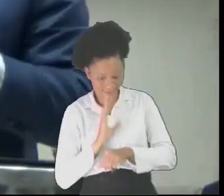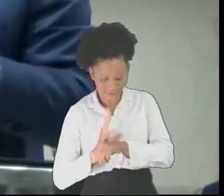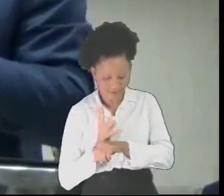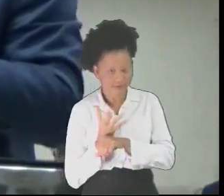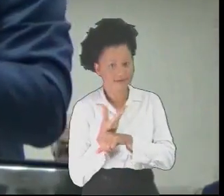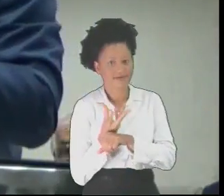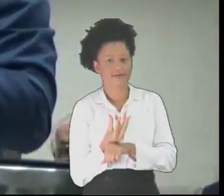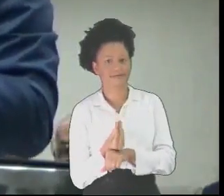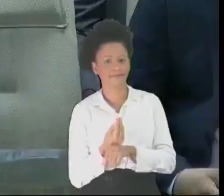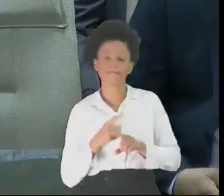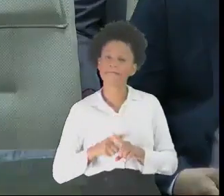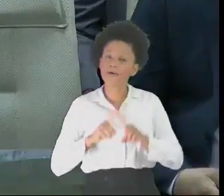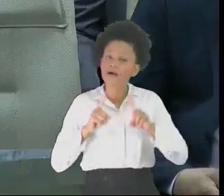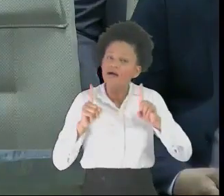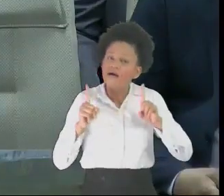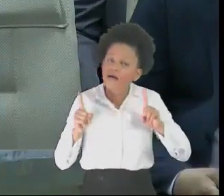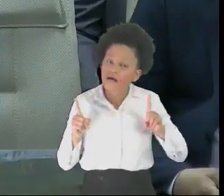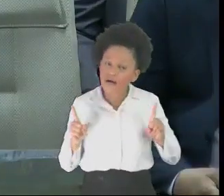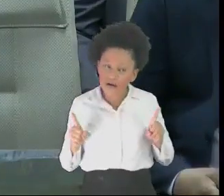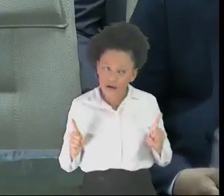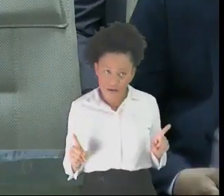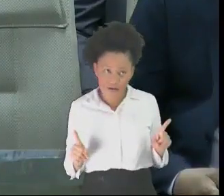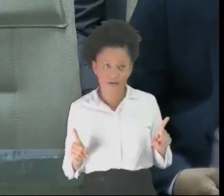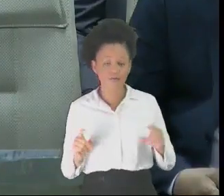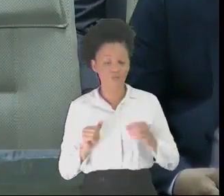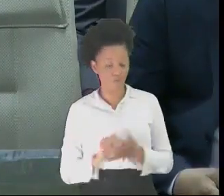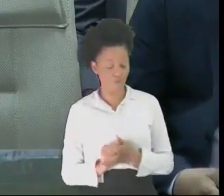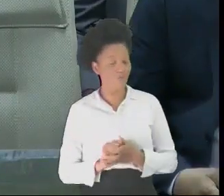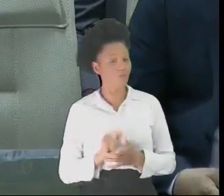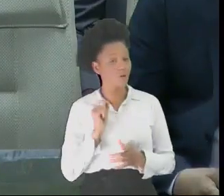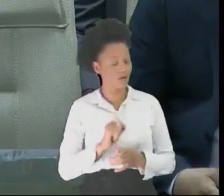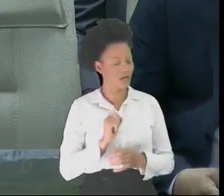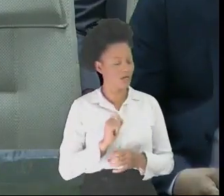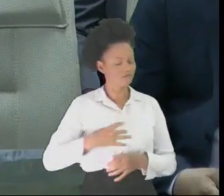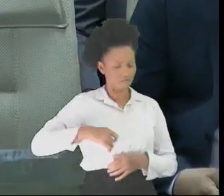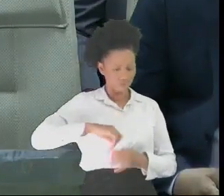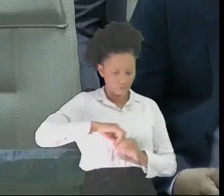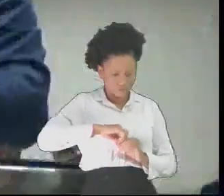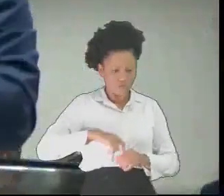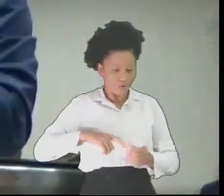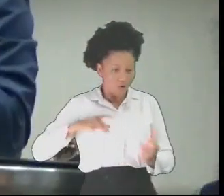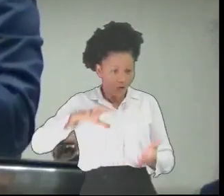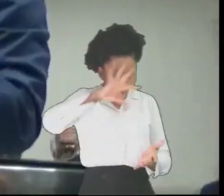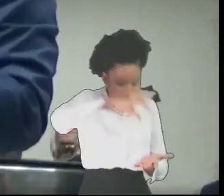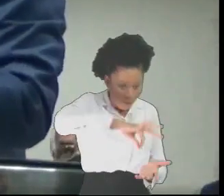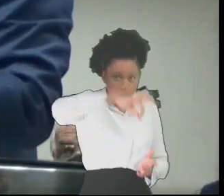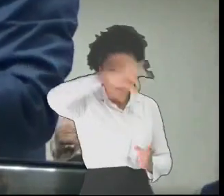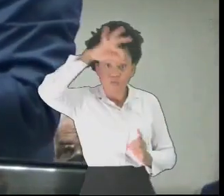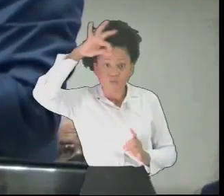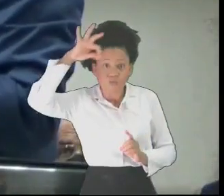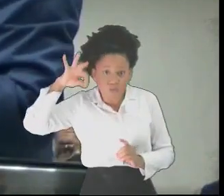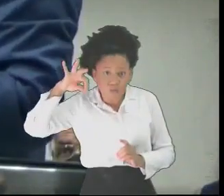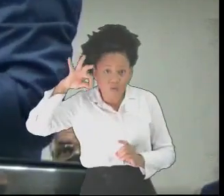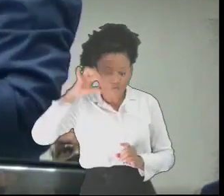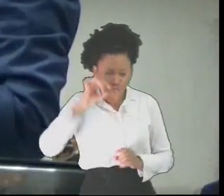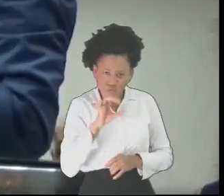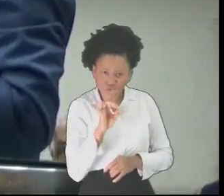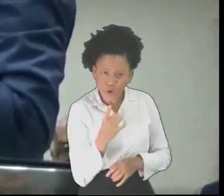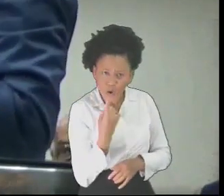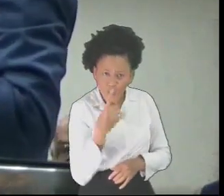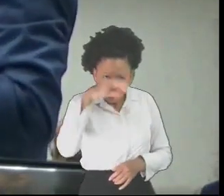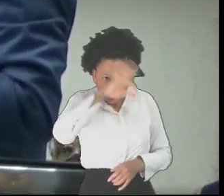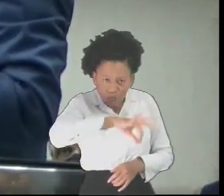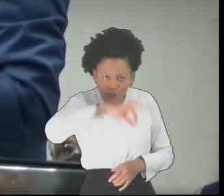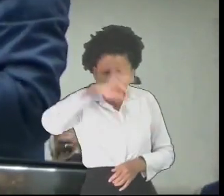Mas, quando ele sair da terra, ele não vai sair sozinho. Ele não vai sair